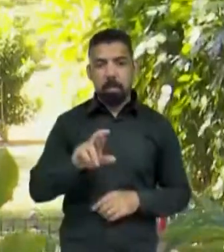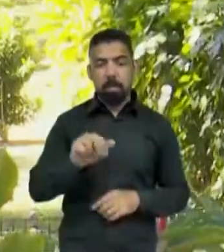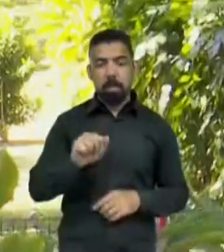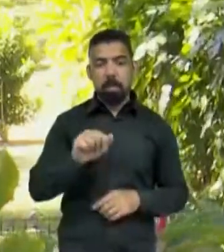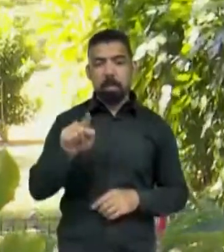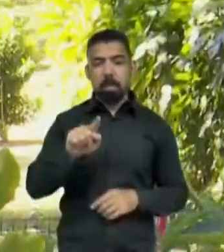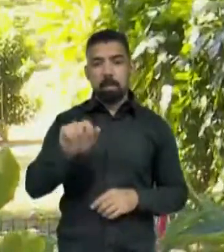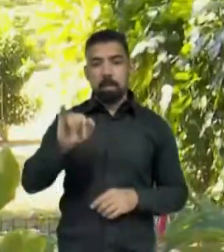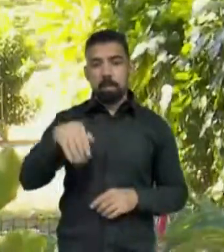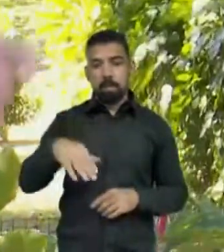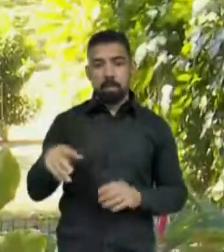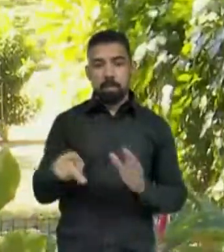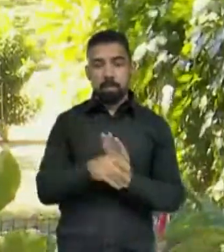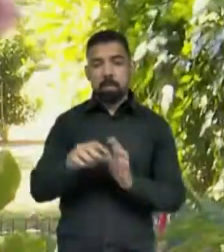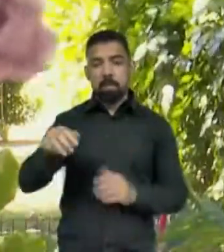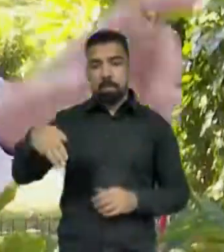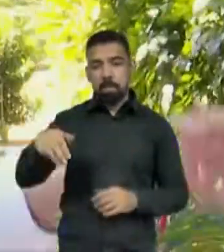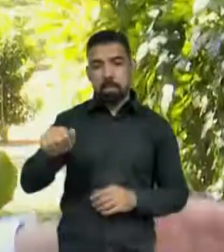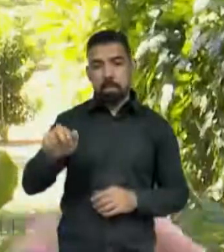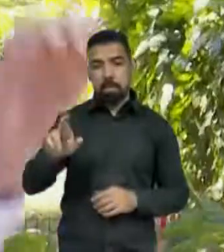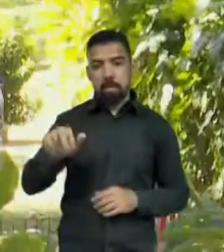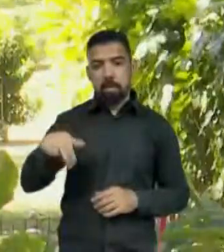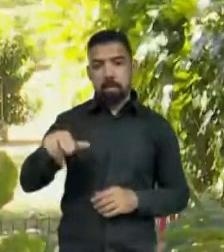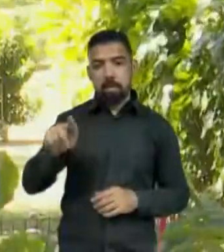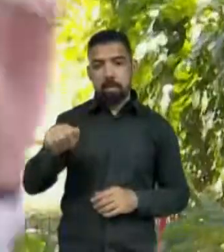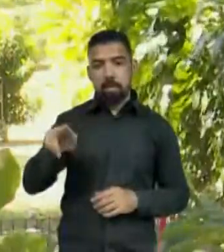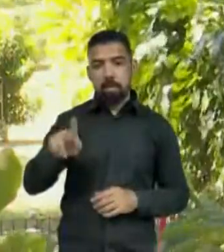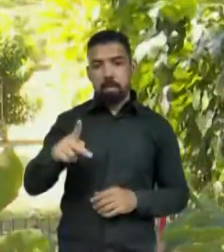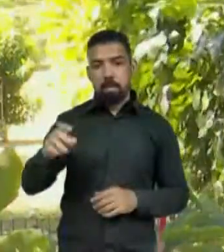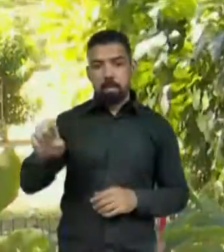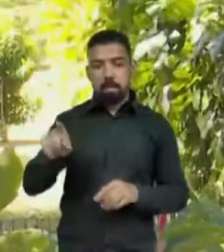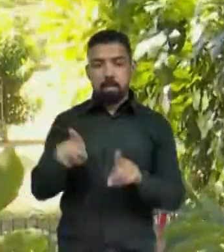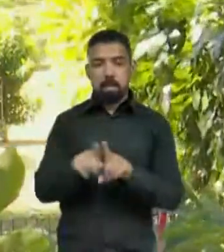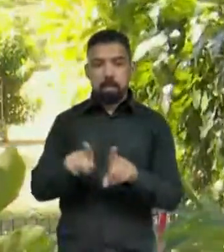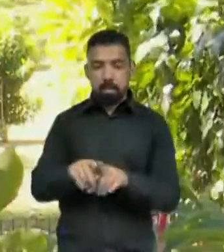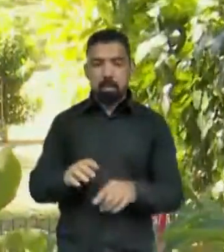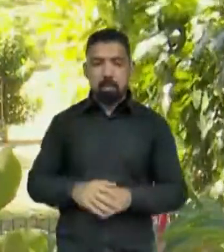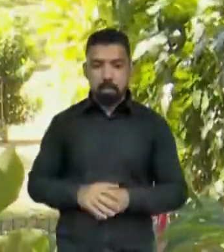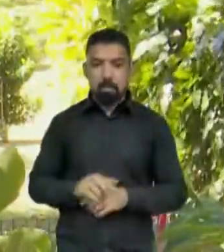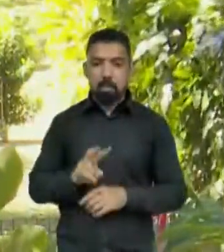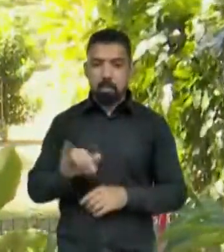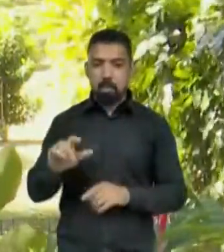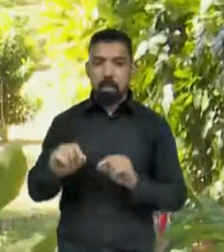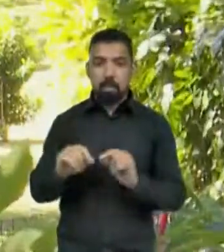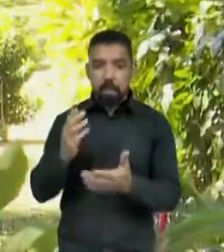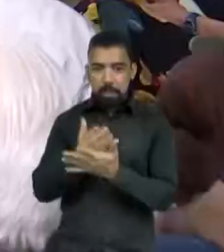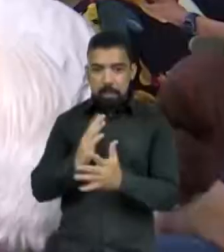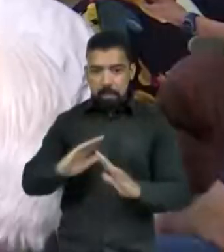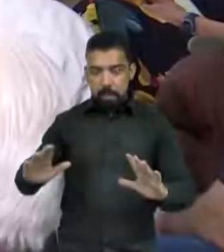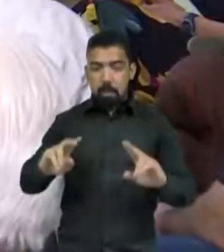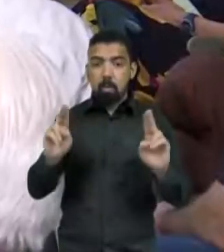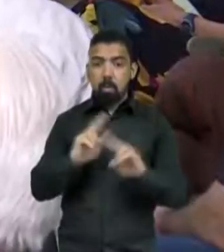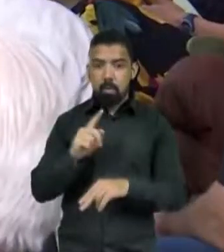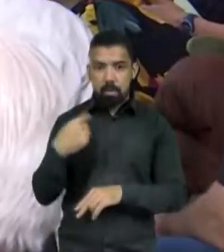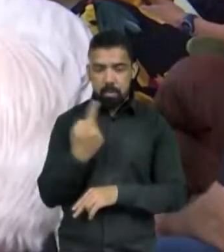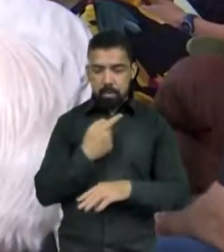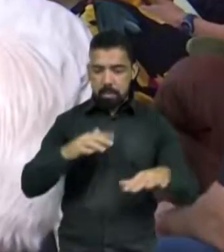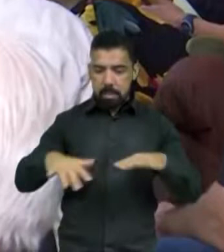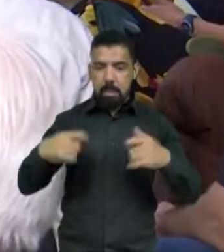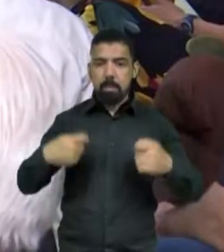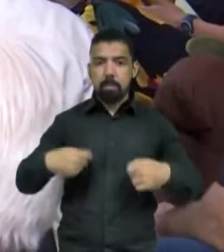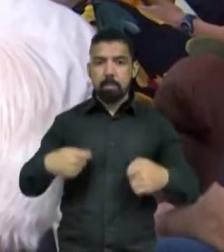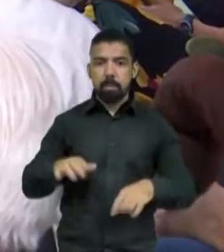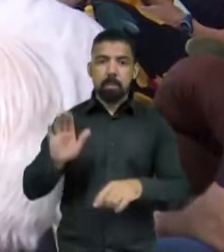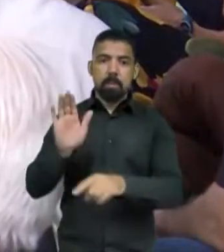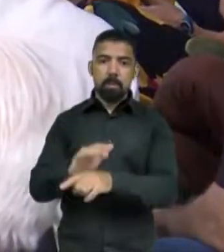ranzinha desse tamanho que só tem num açude lá de Maranguape. Está facinho de ser extinto, a gente precisa urgentemente de ação. A partir de